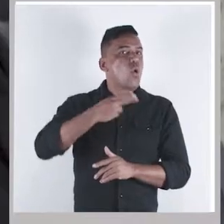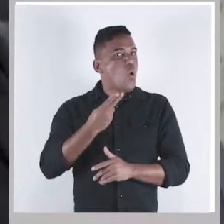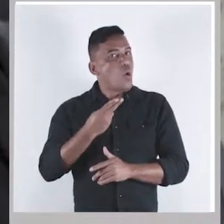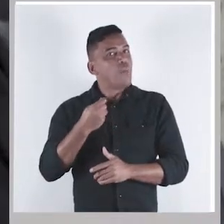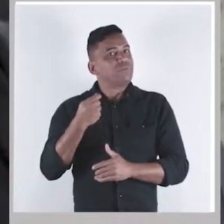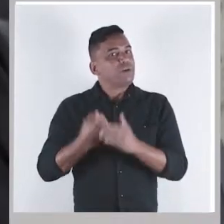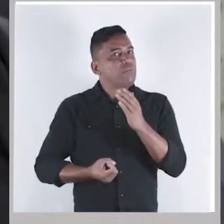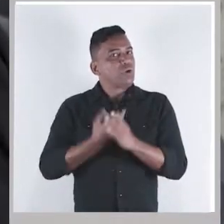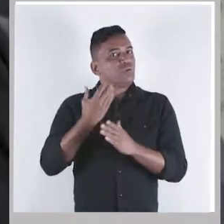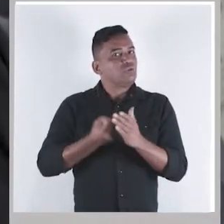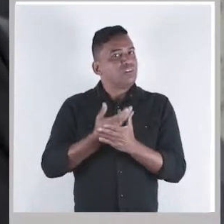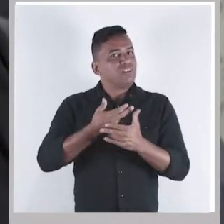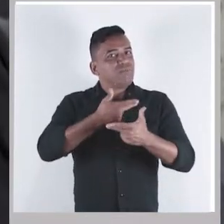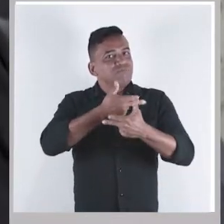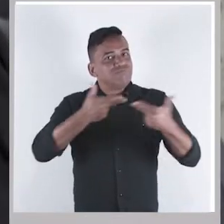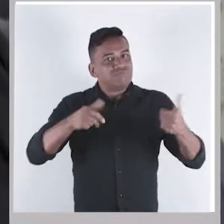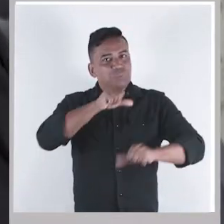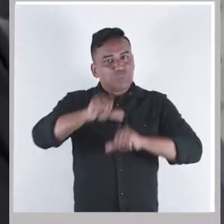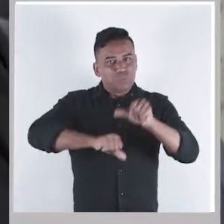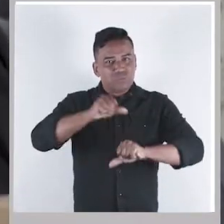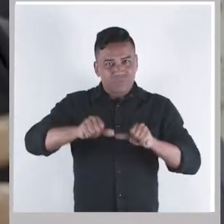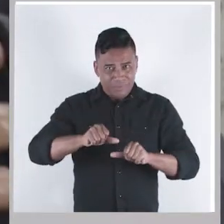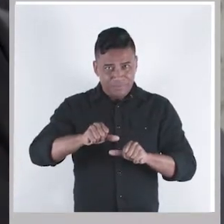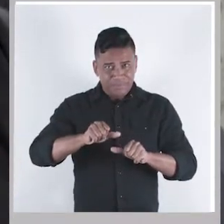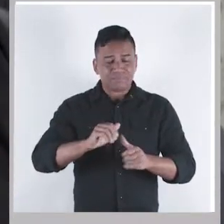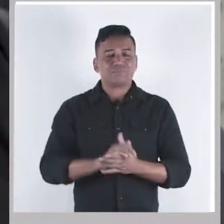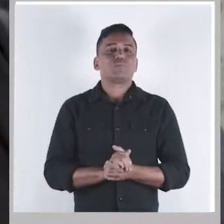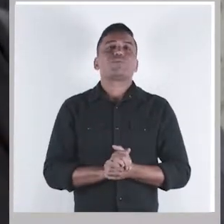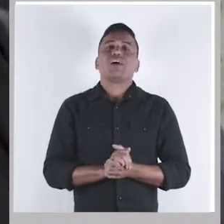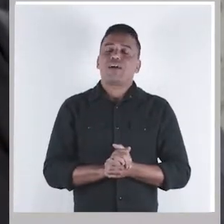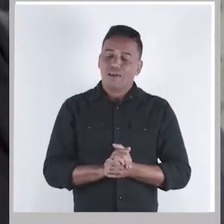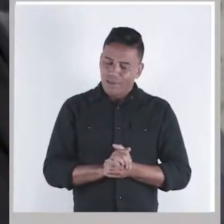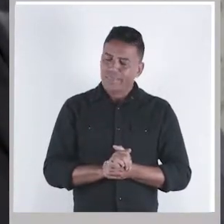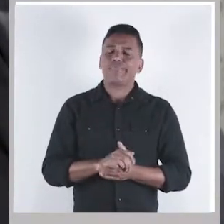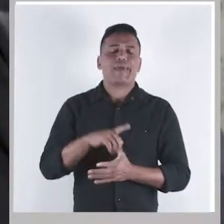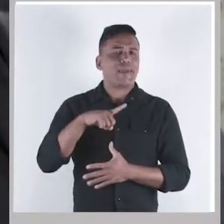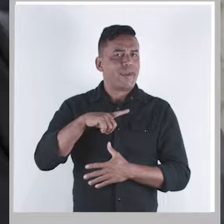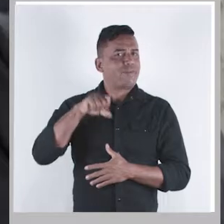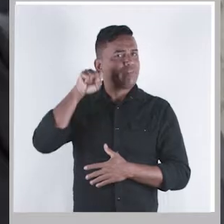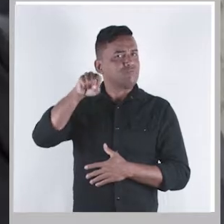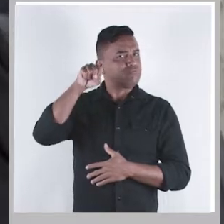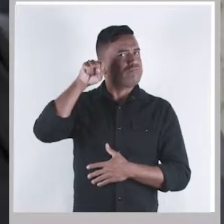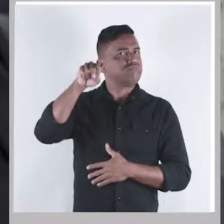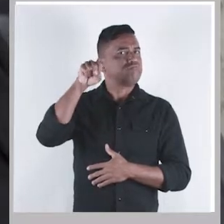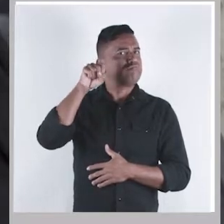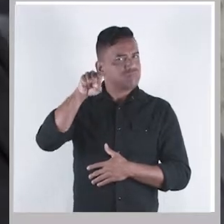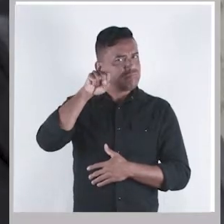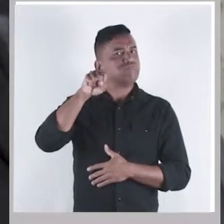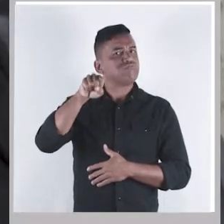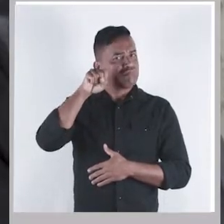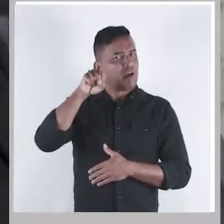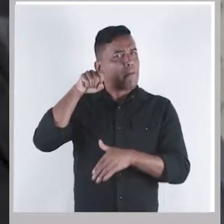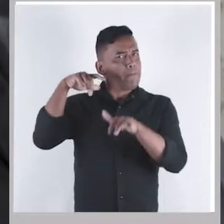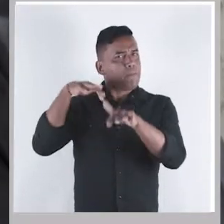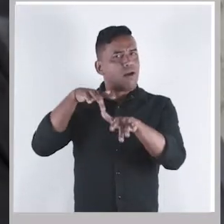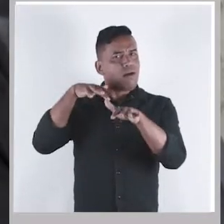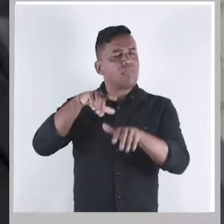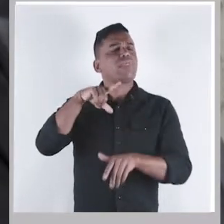que a gente viveu, né, antes do golpe, e que levou negros e periféricos para